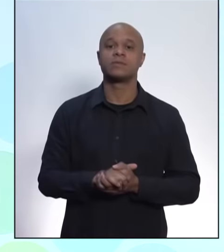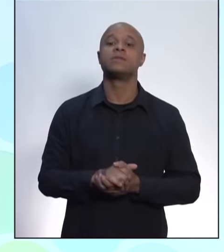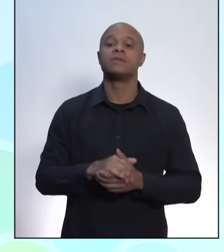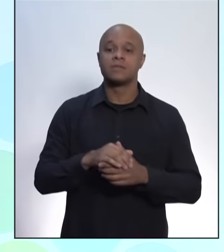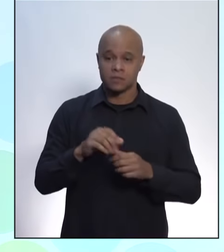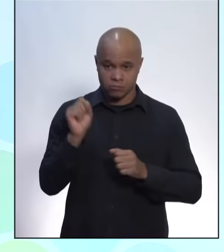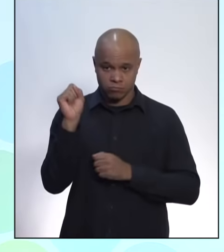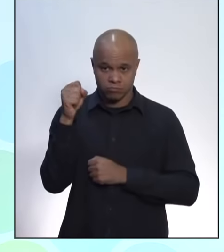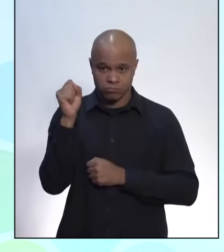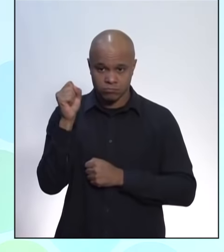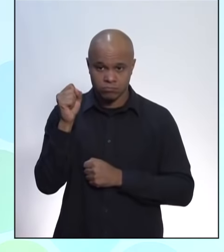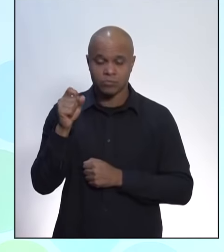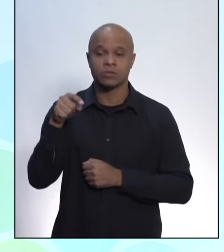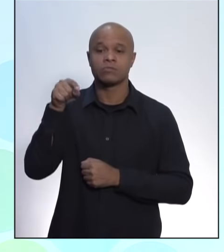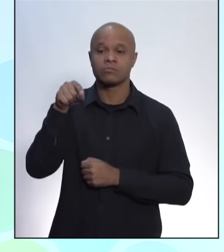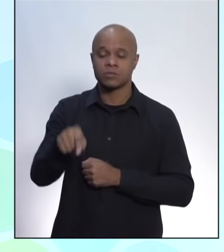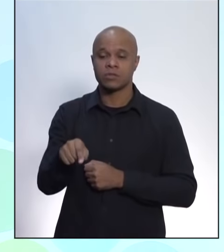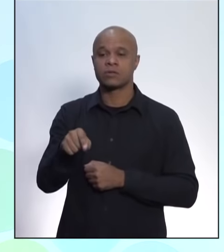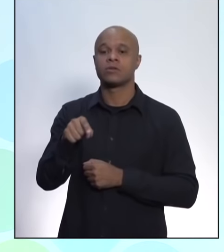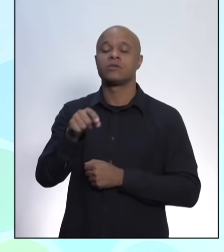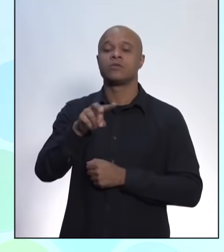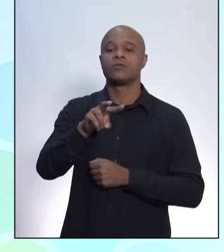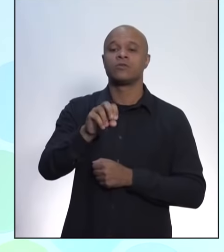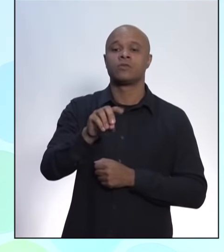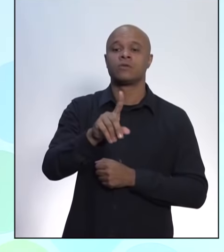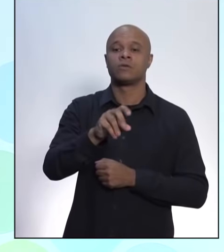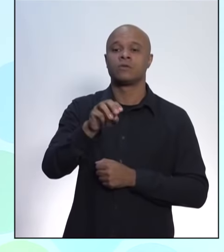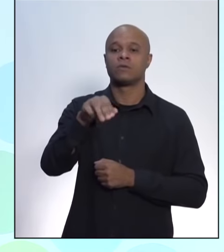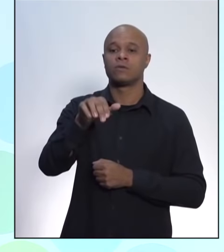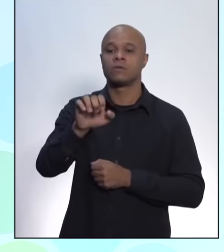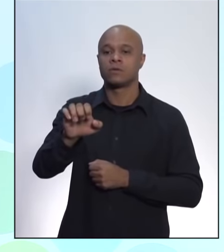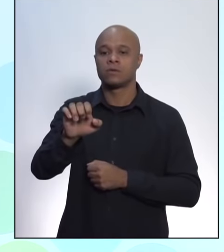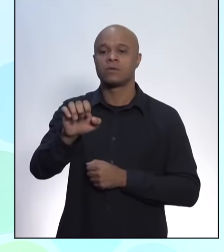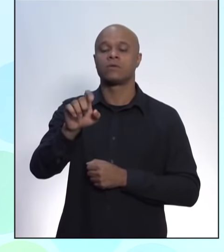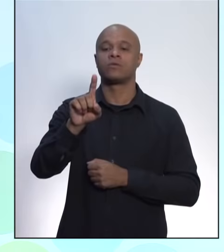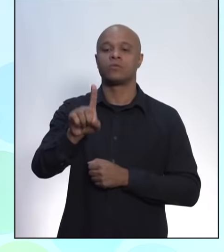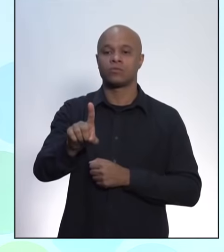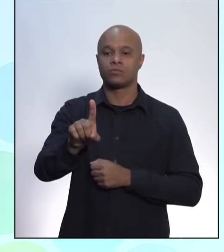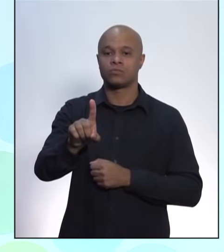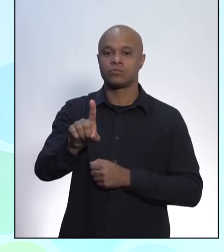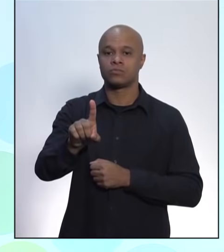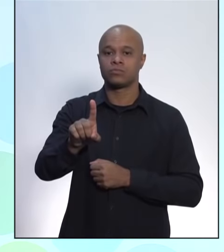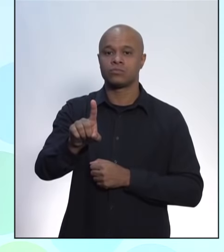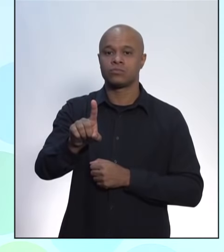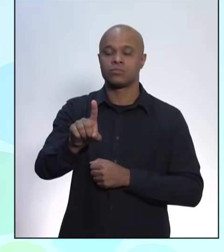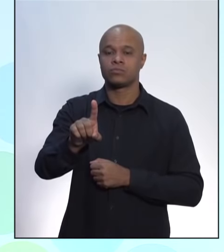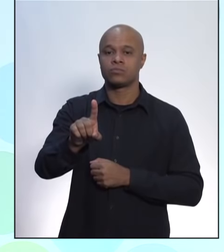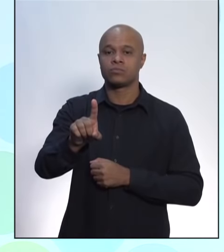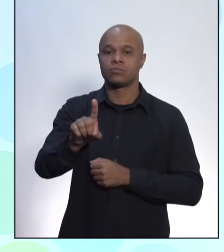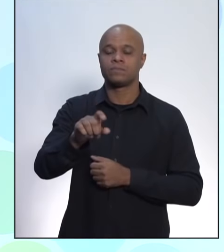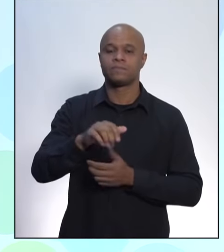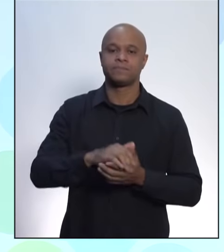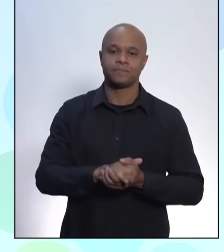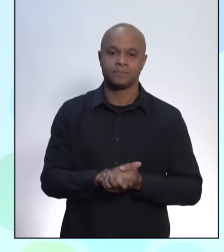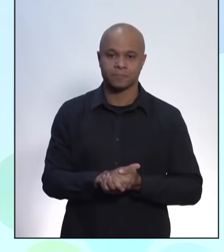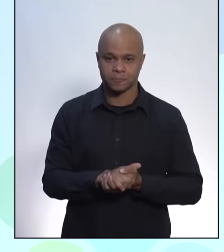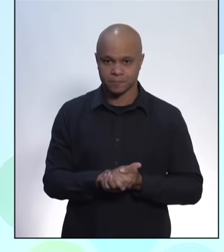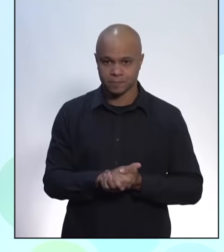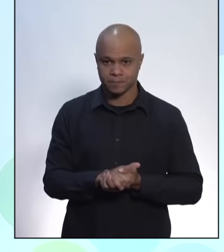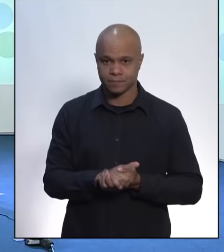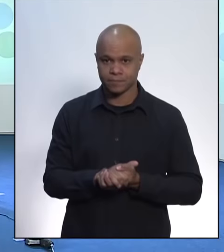na apostila do volume 1 tá é do primeiro primeiro bimestre